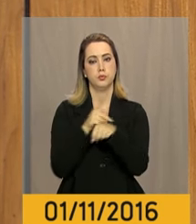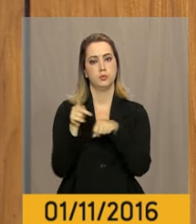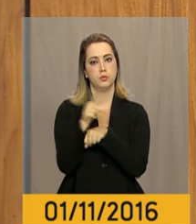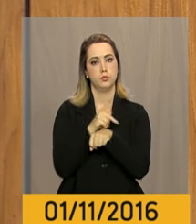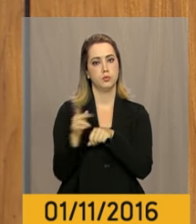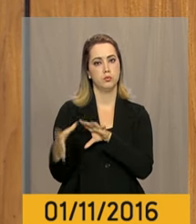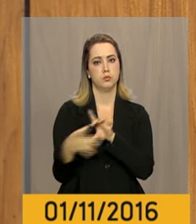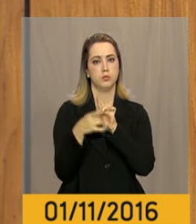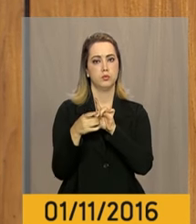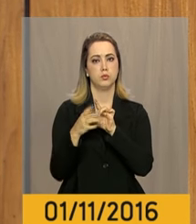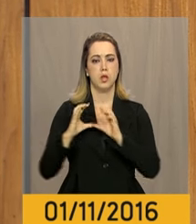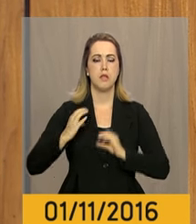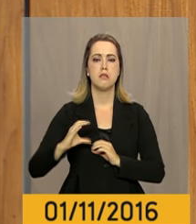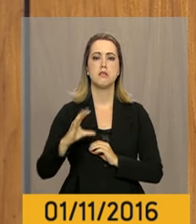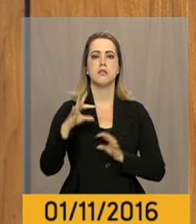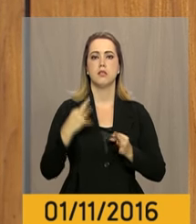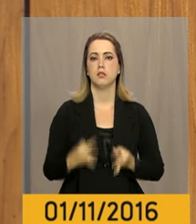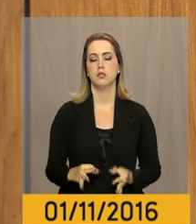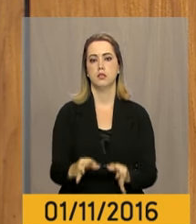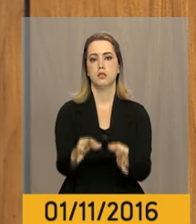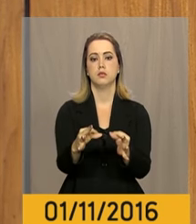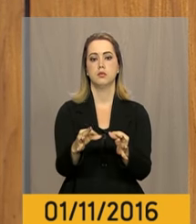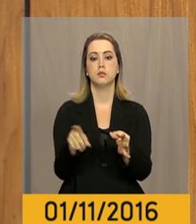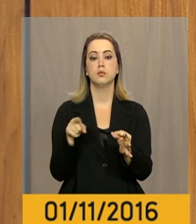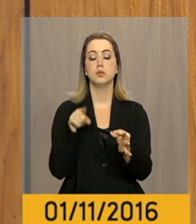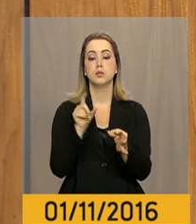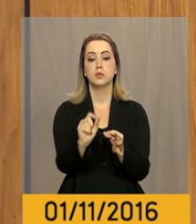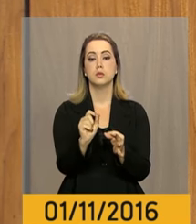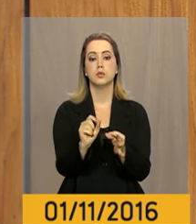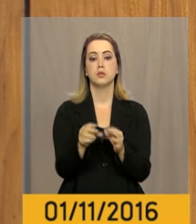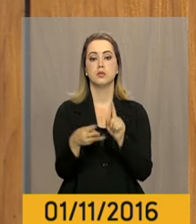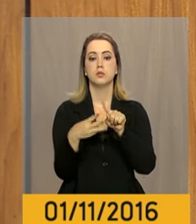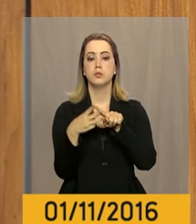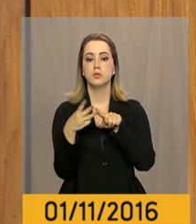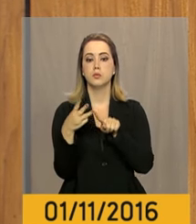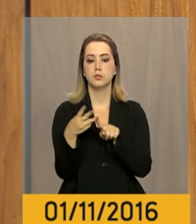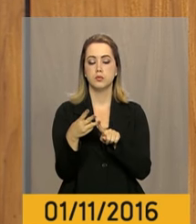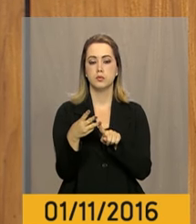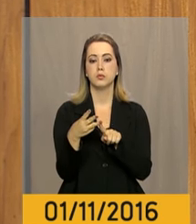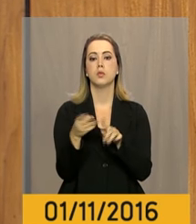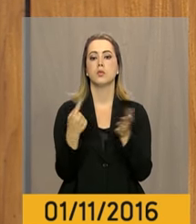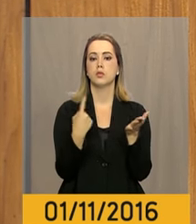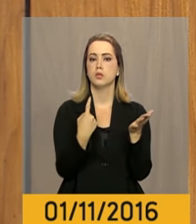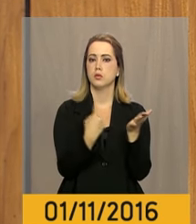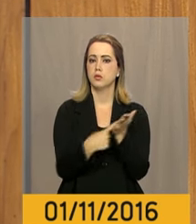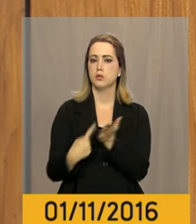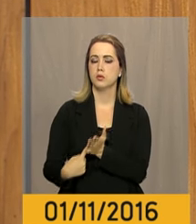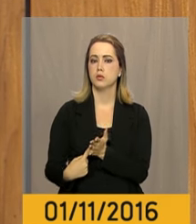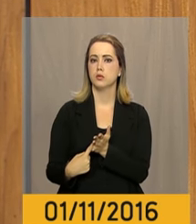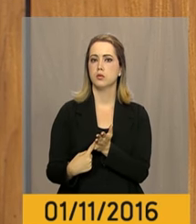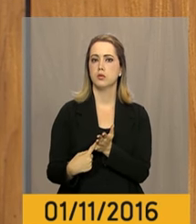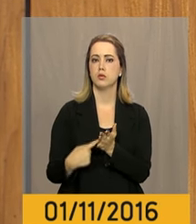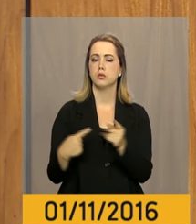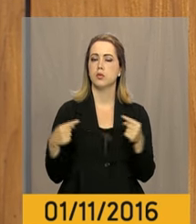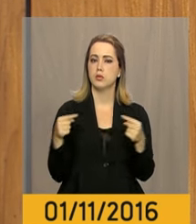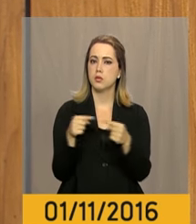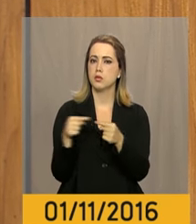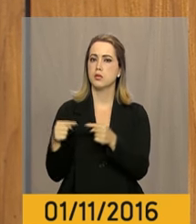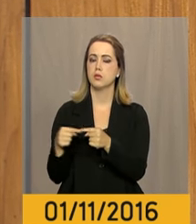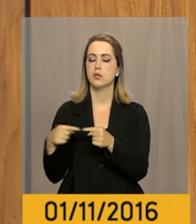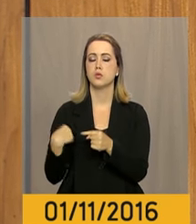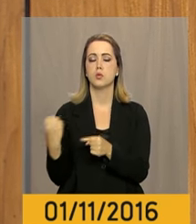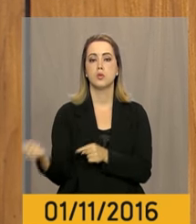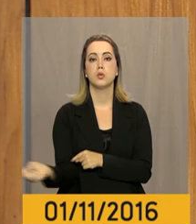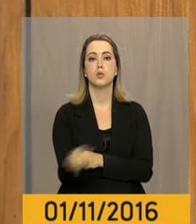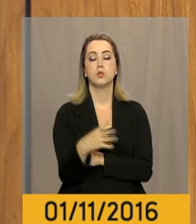cooperação em ciência e tecnologia, que foi objeto até de três acordos, ah, que é a nova fronteira do nosso